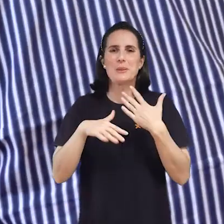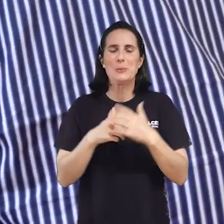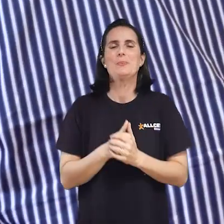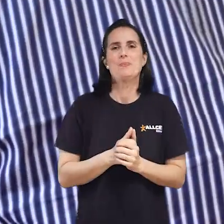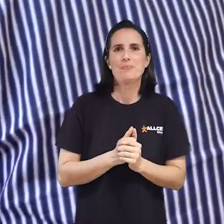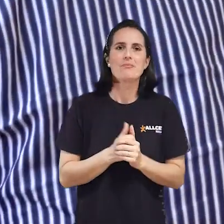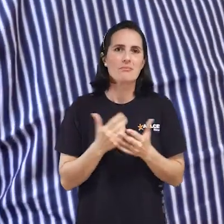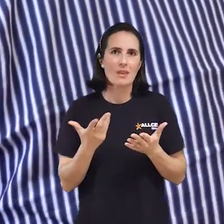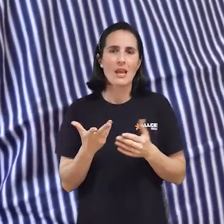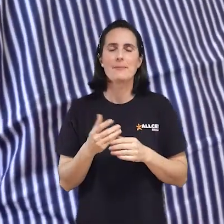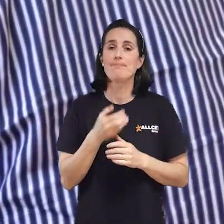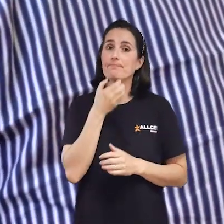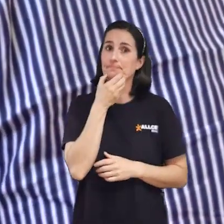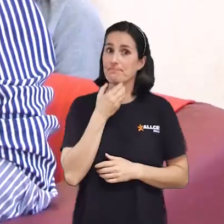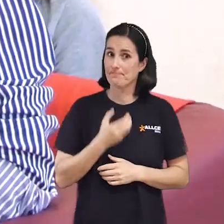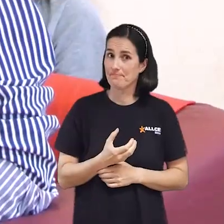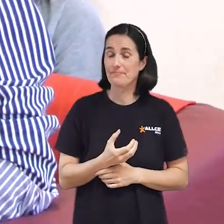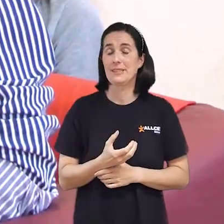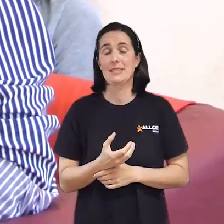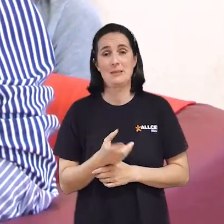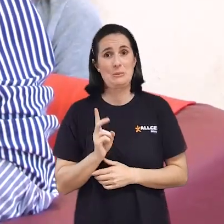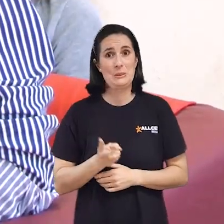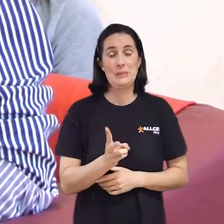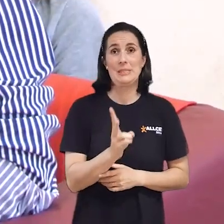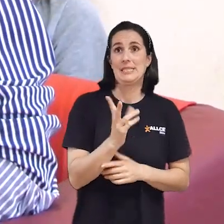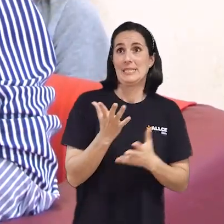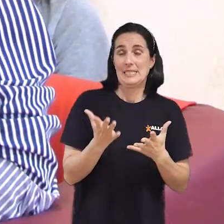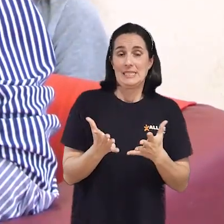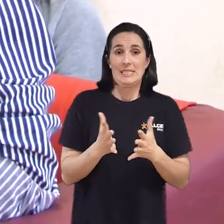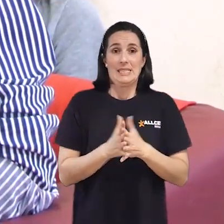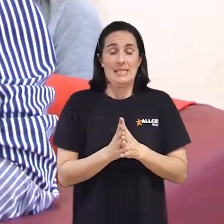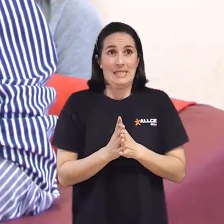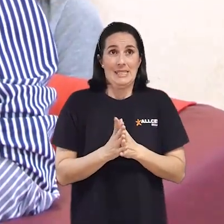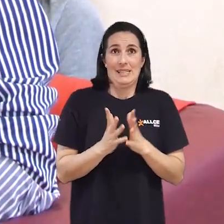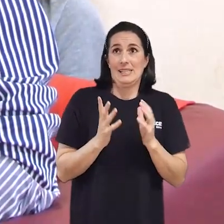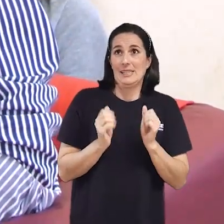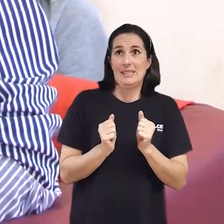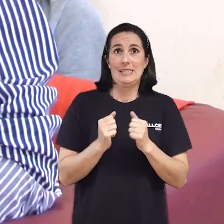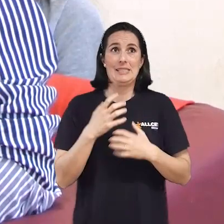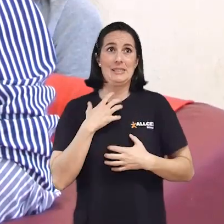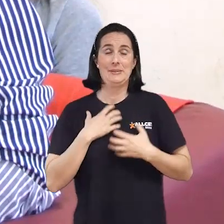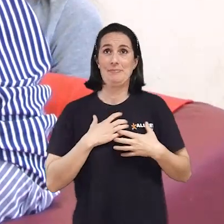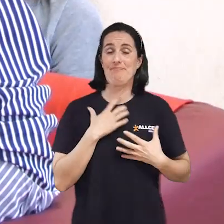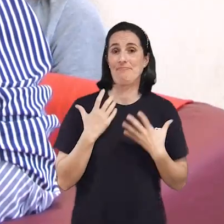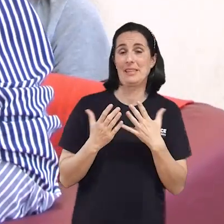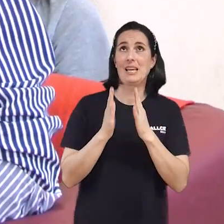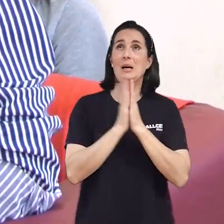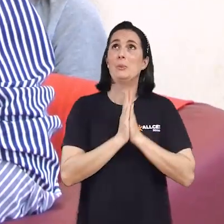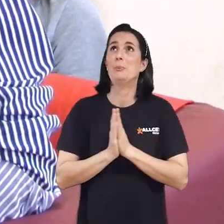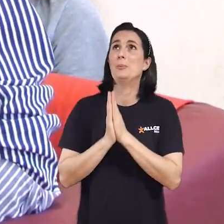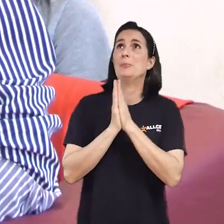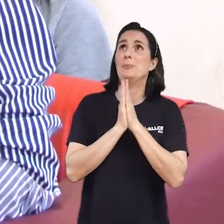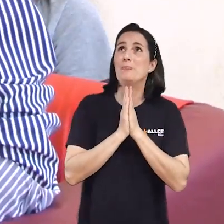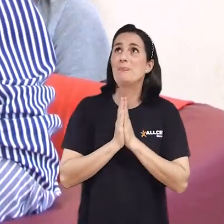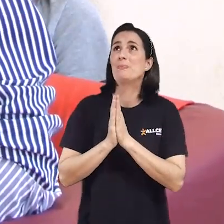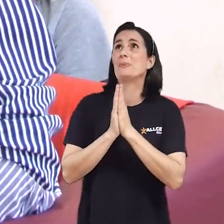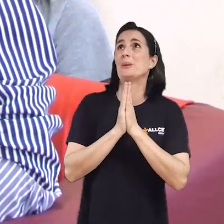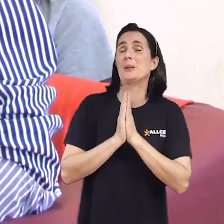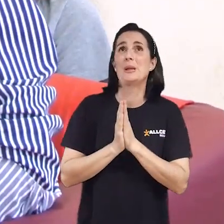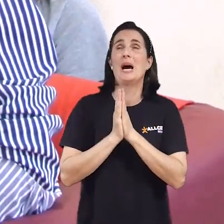mais arteiros, né? E final do ano era aquela